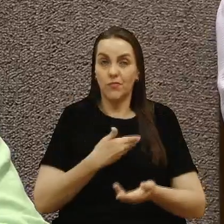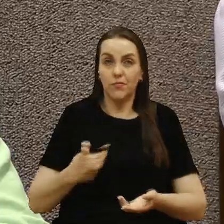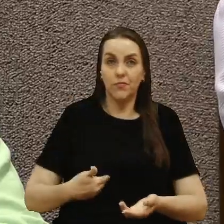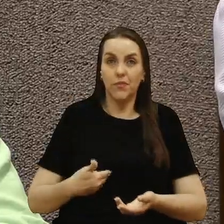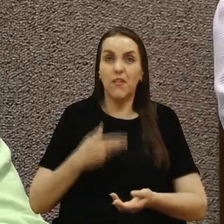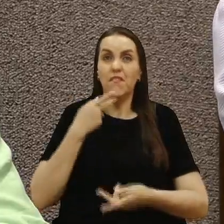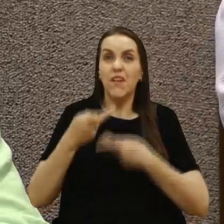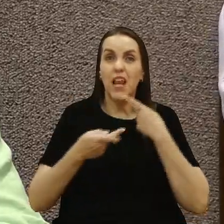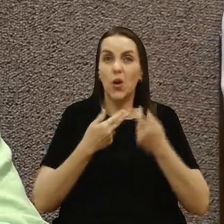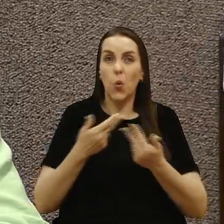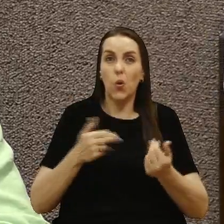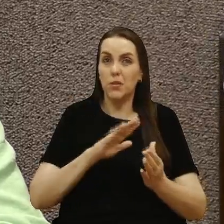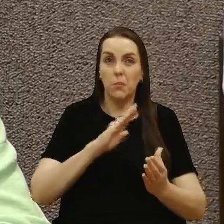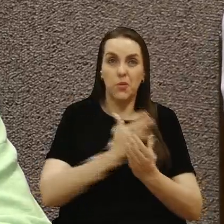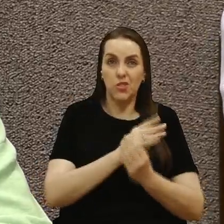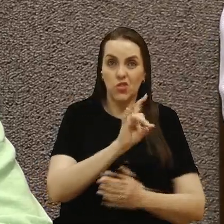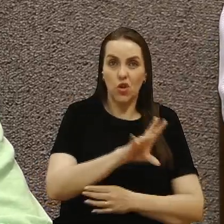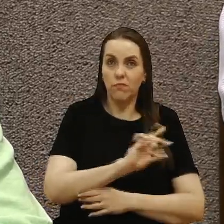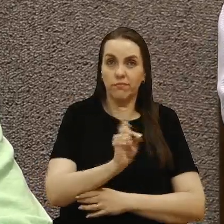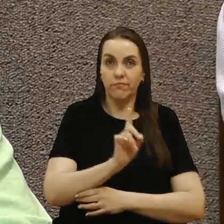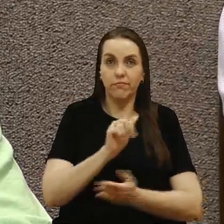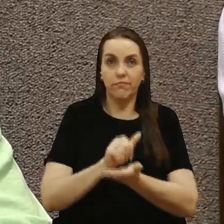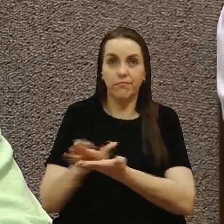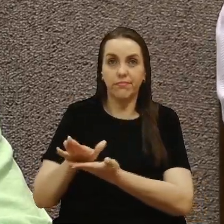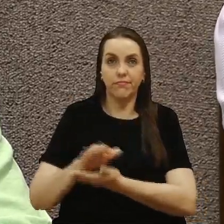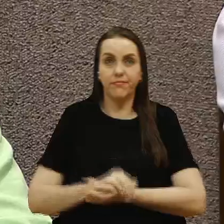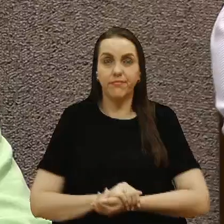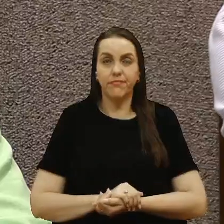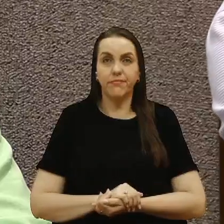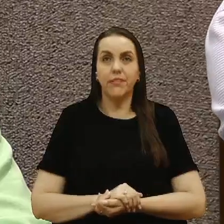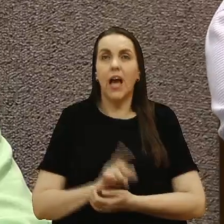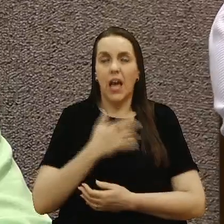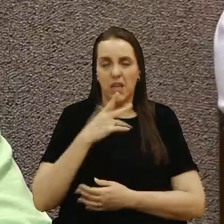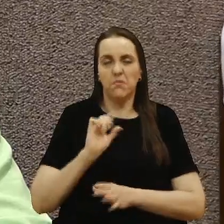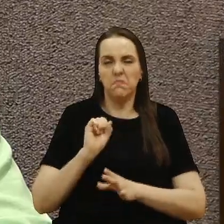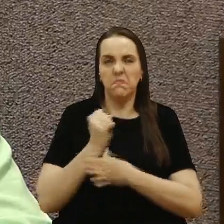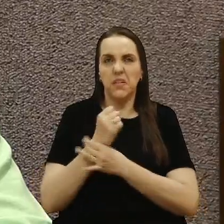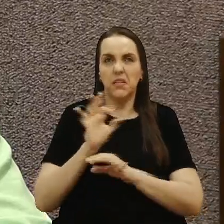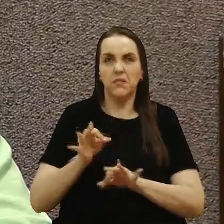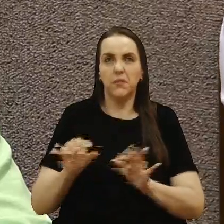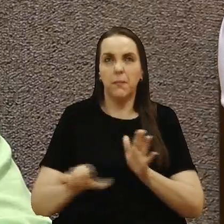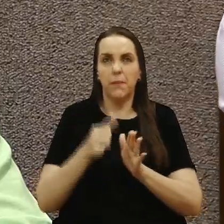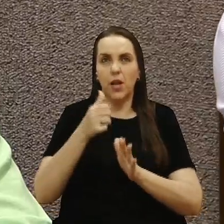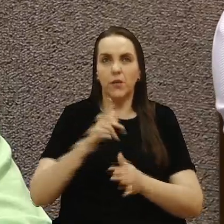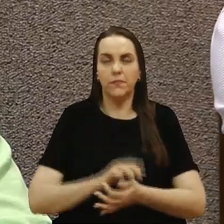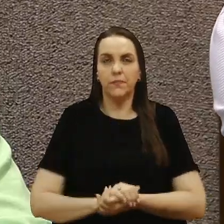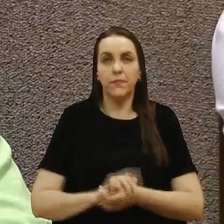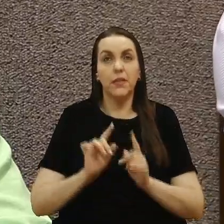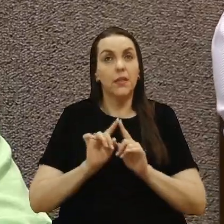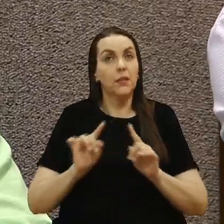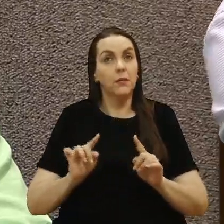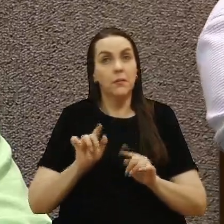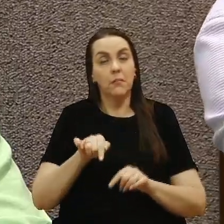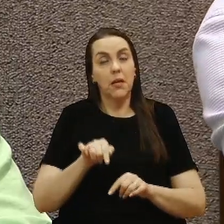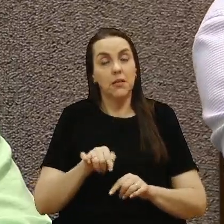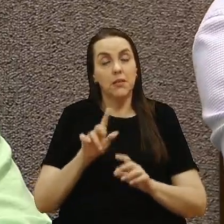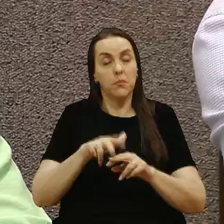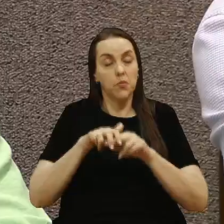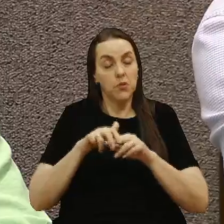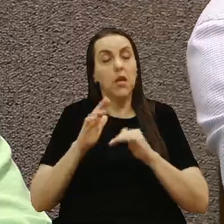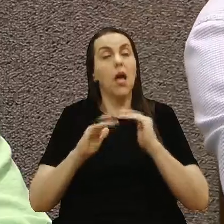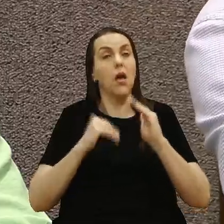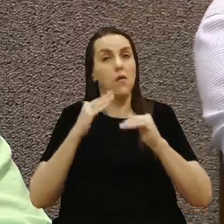não seja processado, seja exonerado. Aí eu garanto que a situação seria bem melhor. Mas, como eu disse, estão